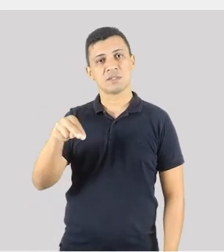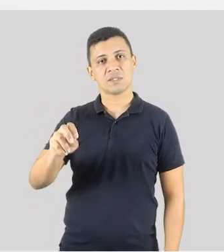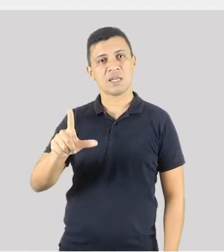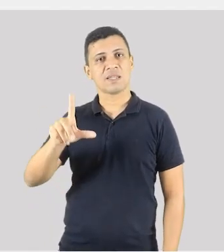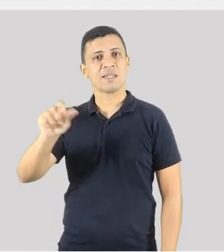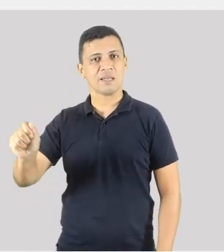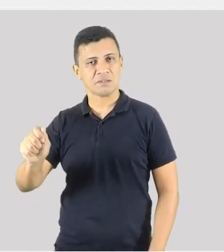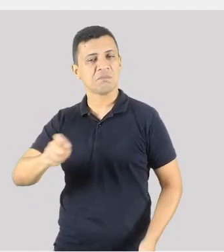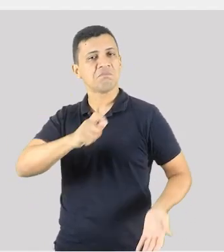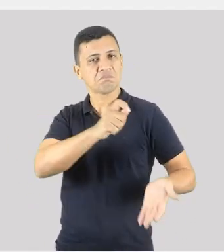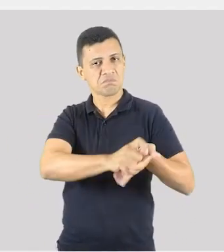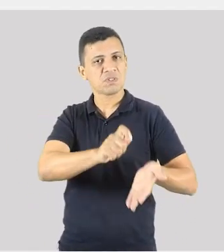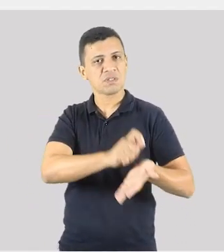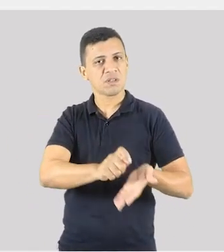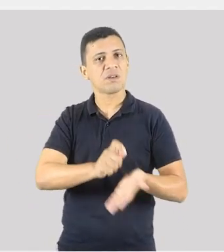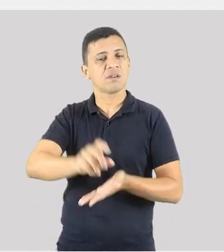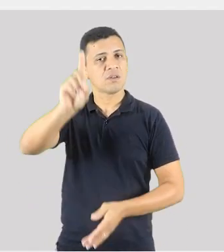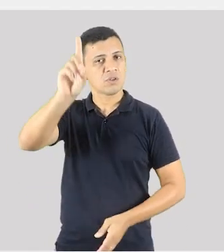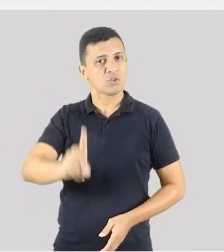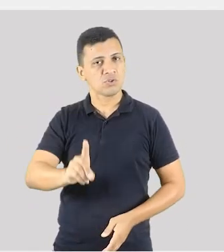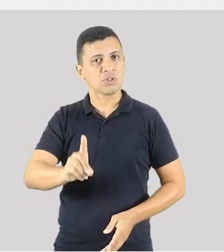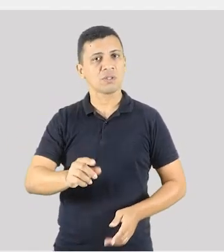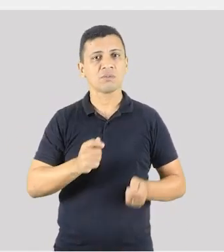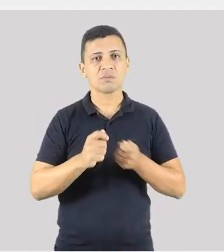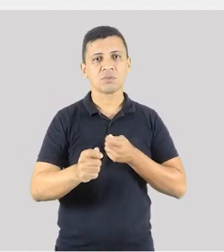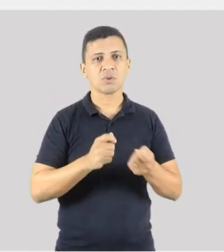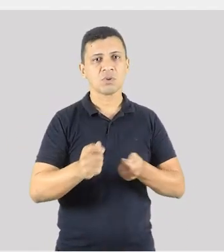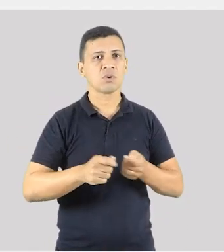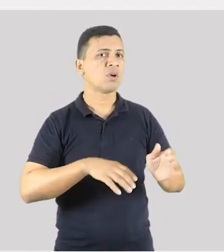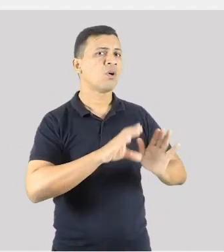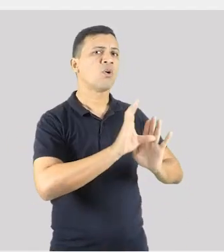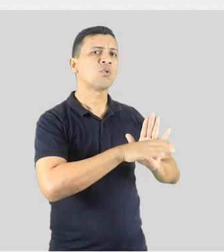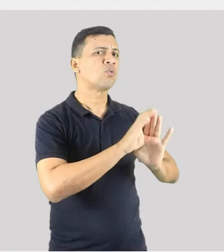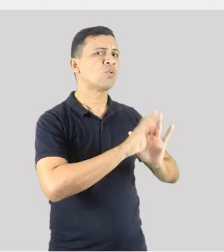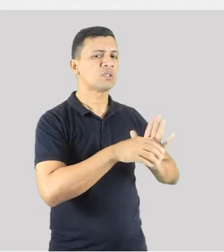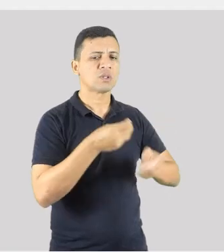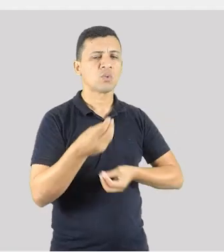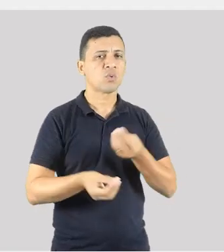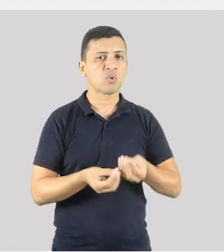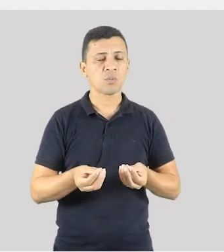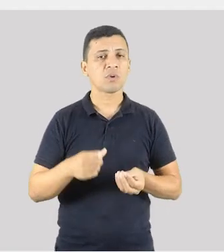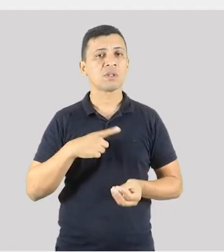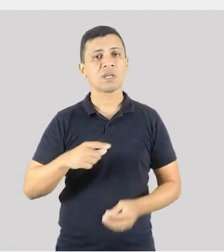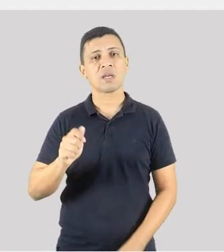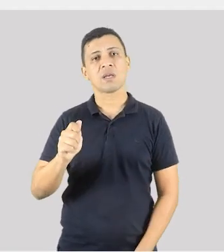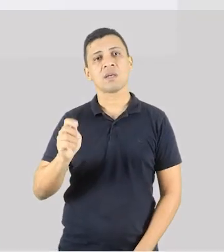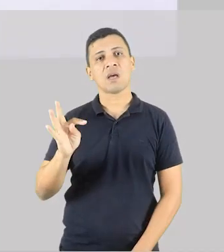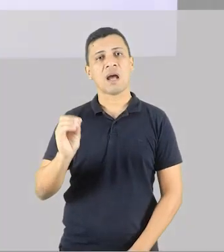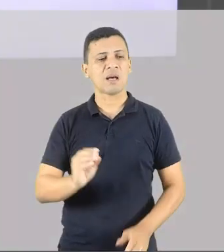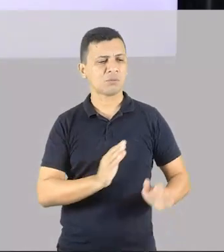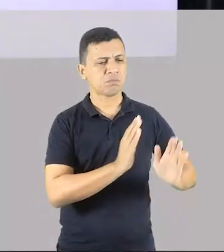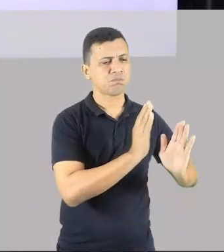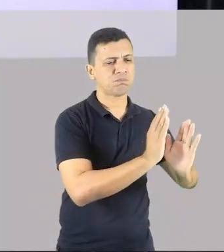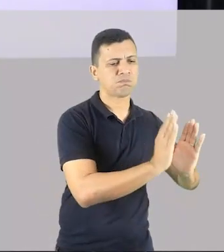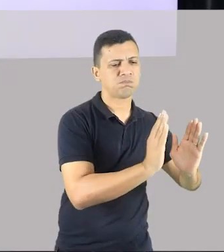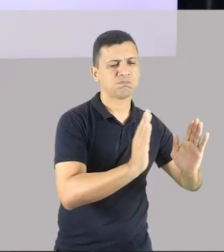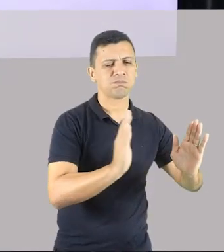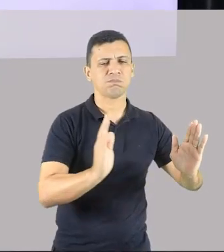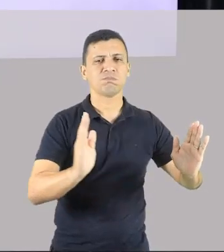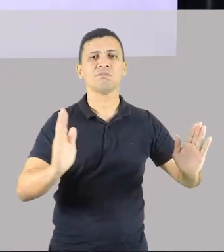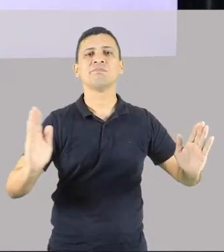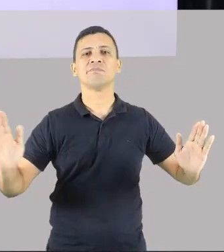direito administrativo e ela conceitua o processo administrativo como uma série de atos ordenados em